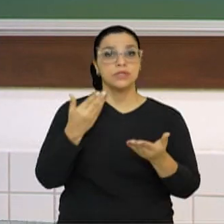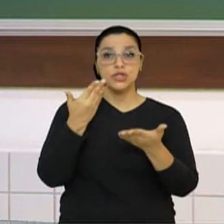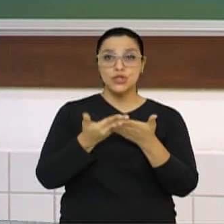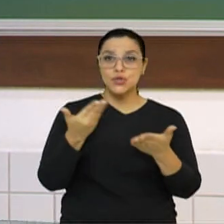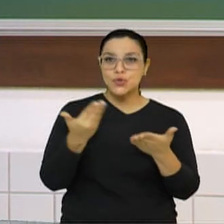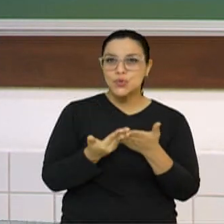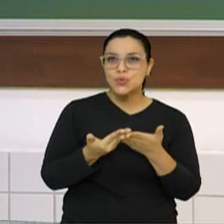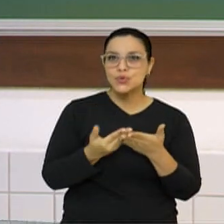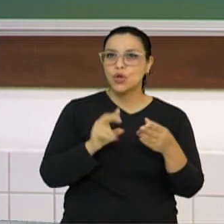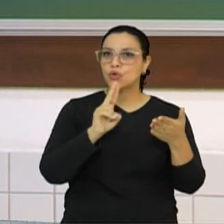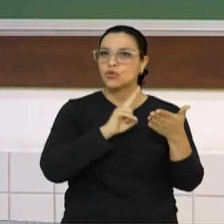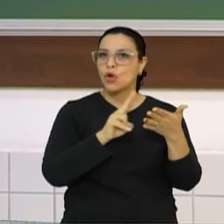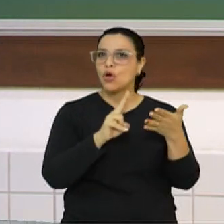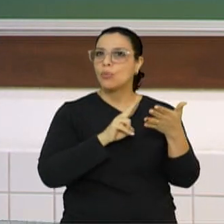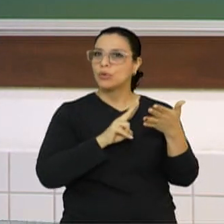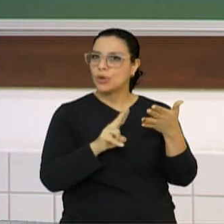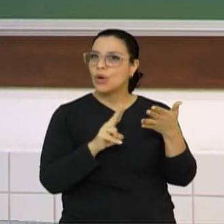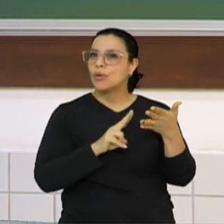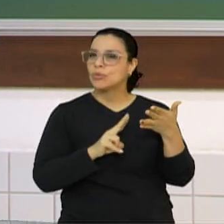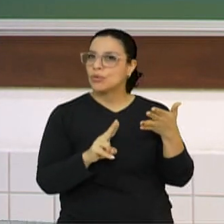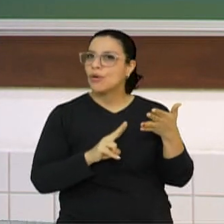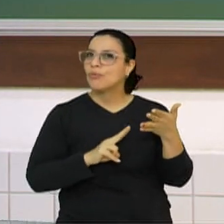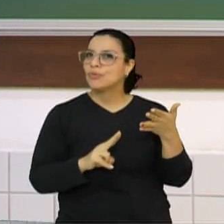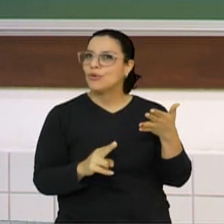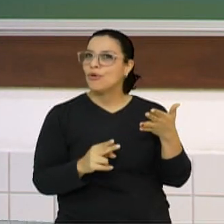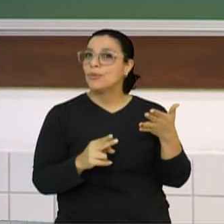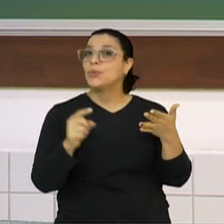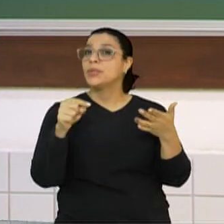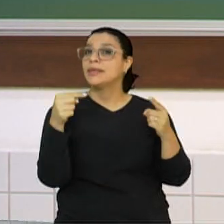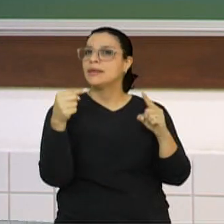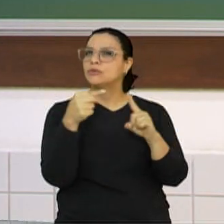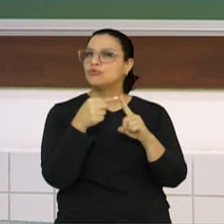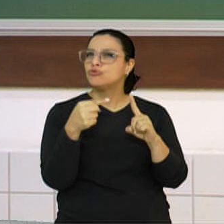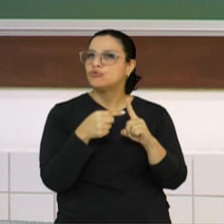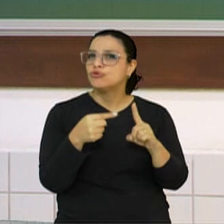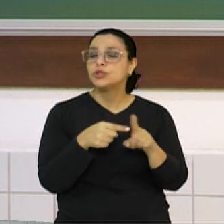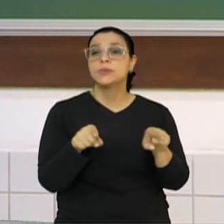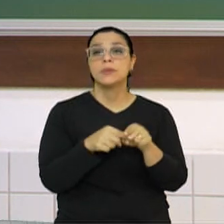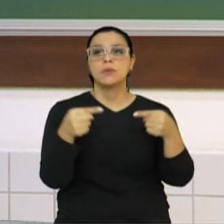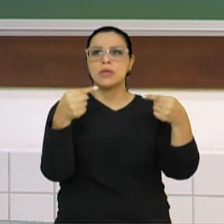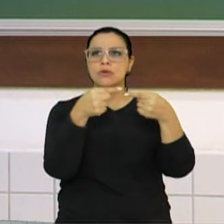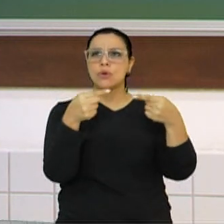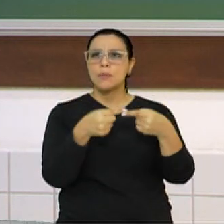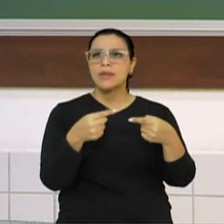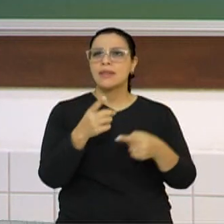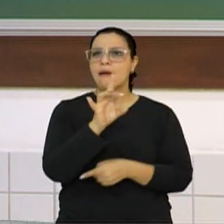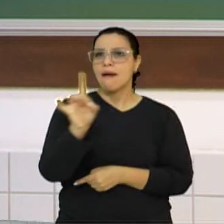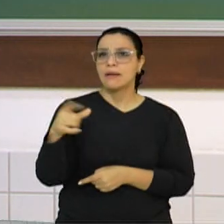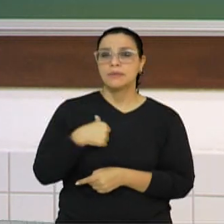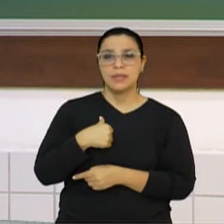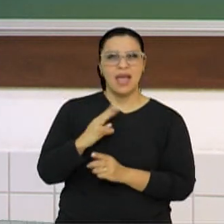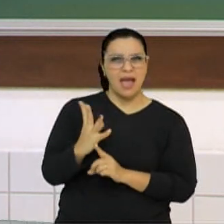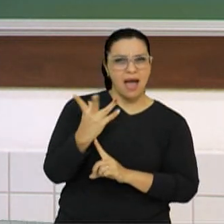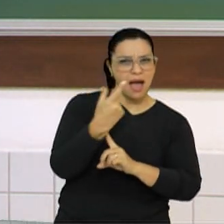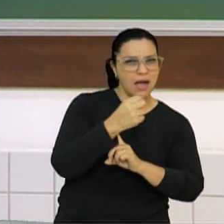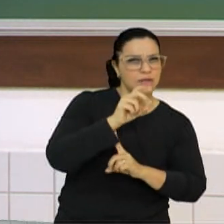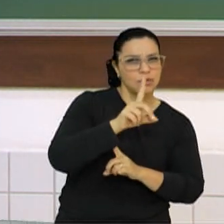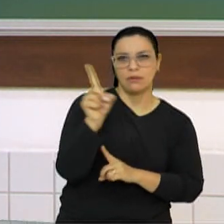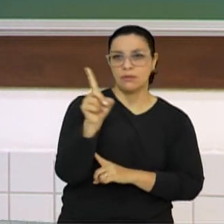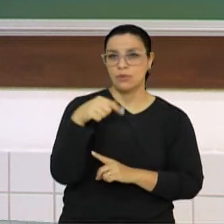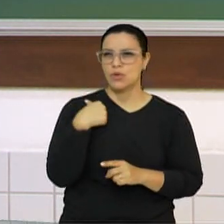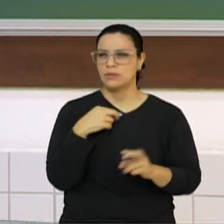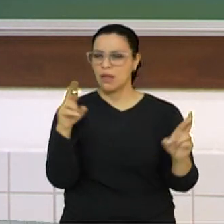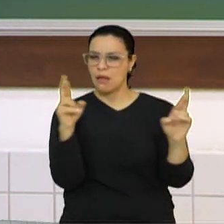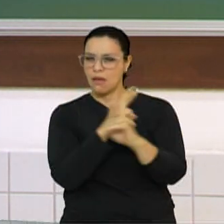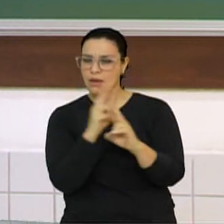estude os organelas, você domine. A ideia não é simplesmente a gente fazer um trabalho artístico. É legal, é interessante a gente